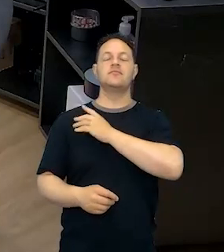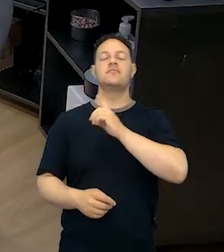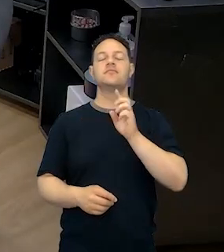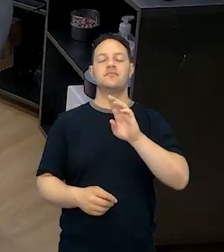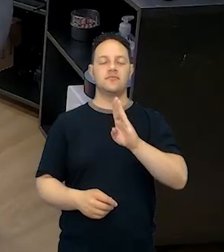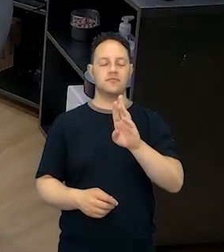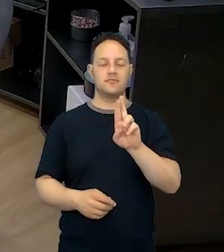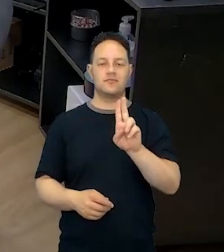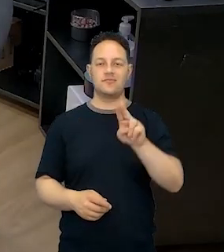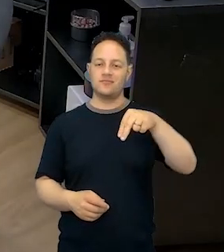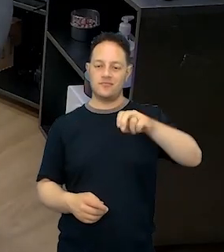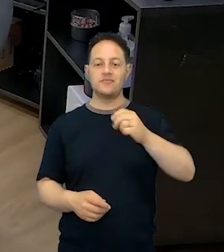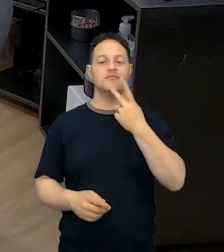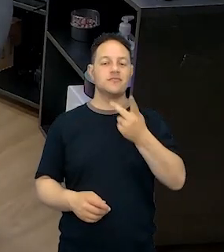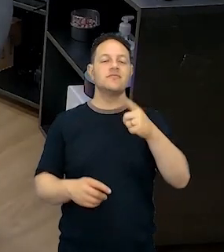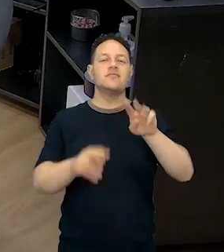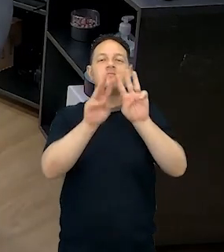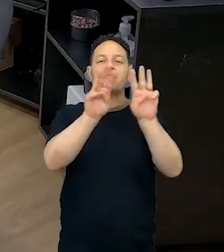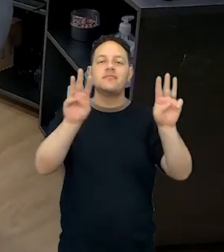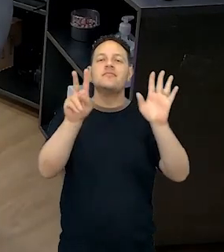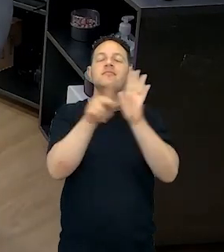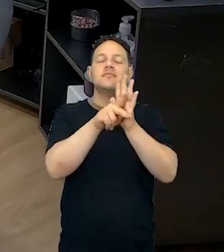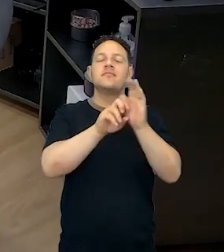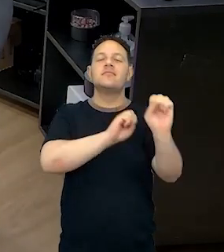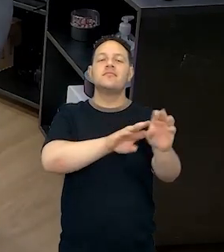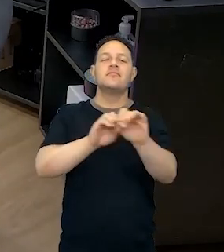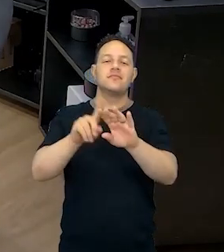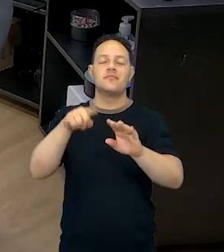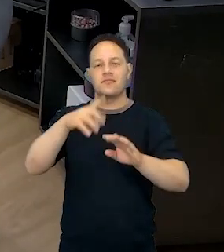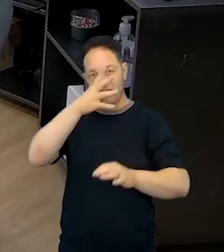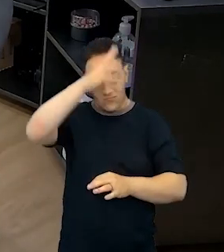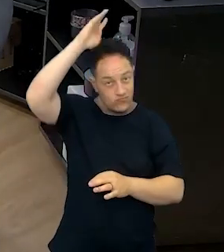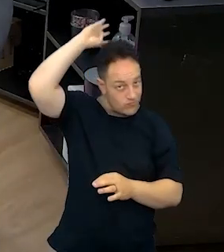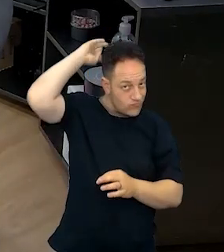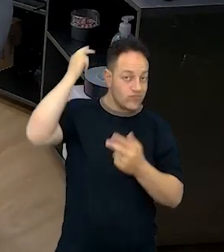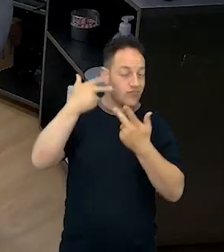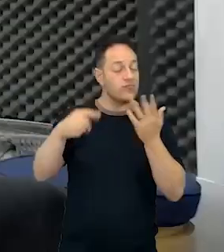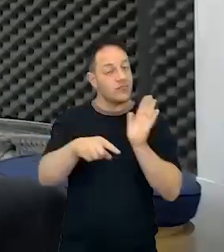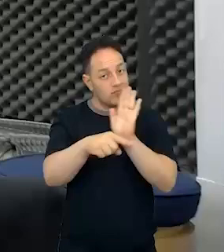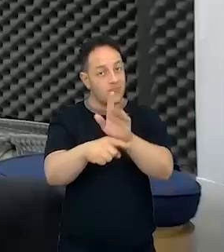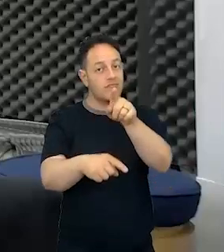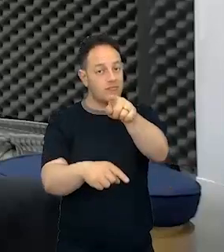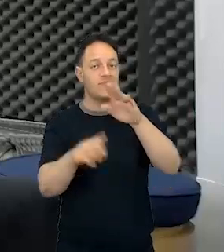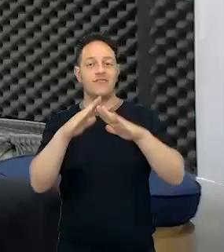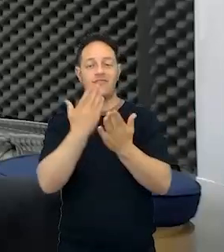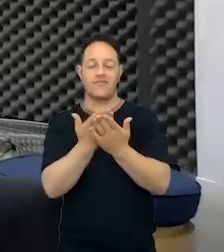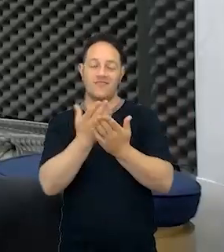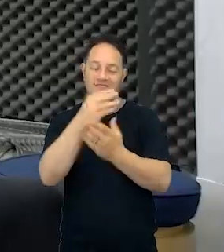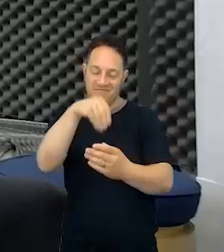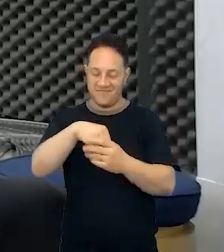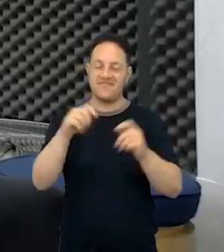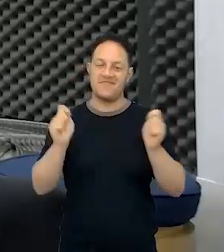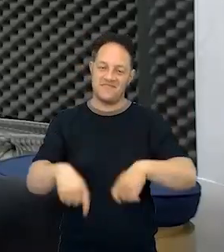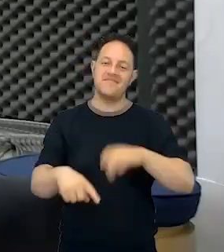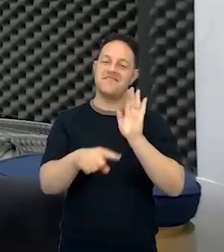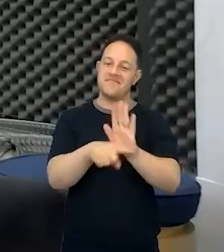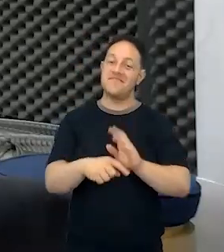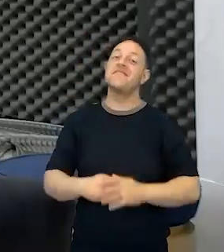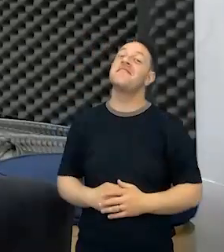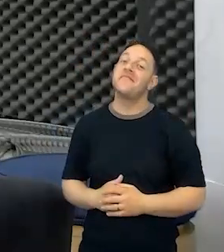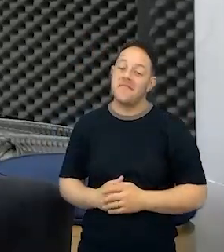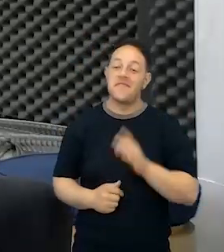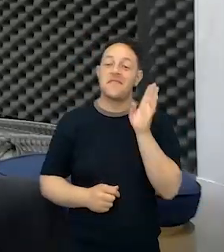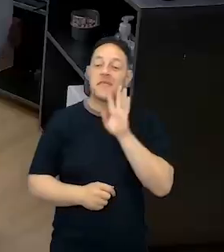cita o site dos Bombeiros da Educação, que pode ajudar muito você e a sua escola nisso. Olha, ótimo. Muito legal.